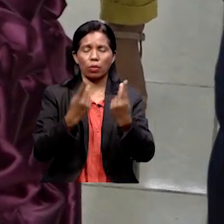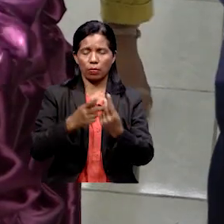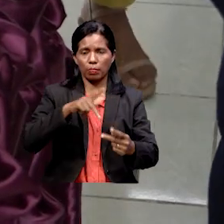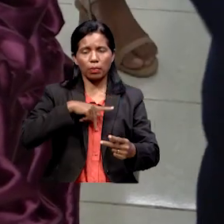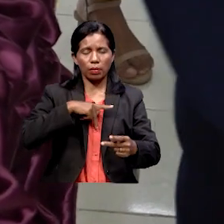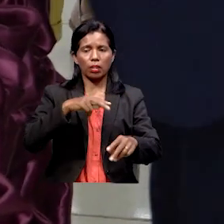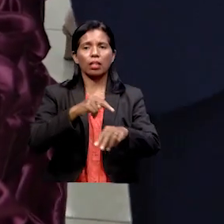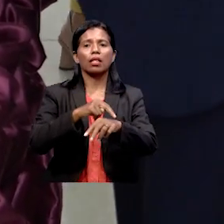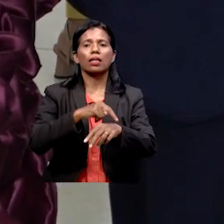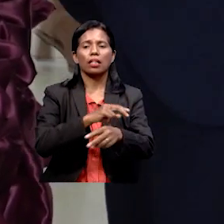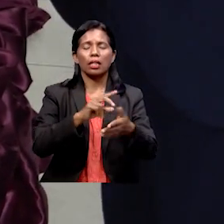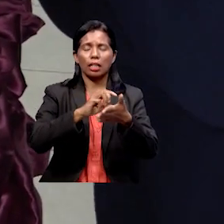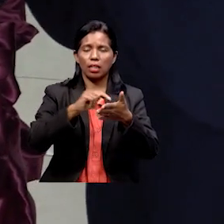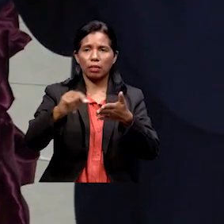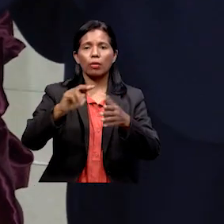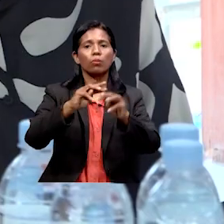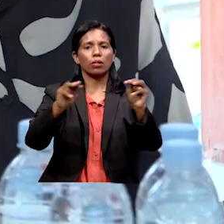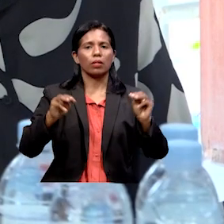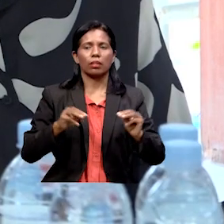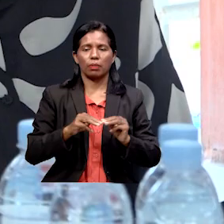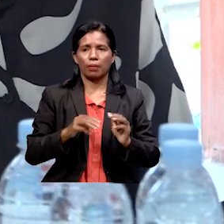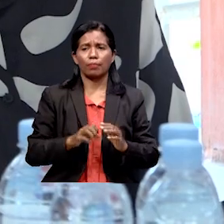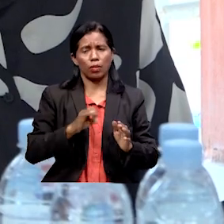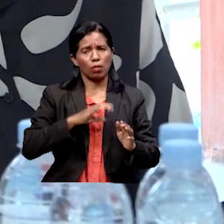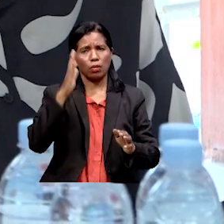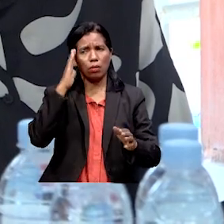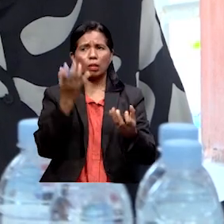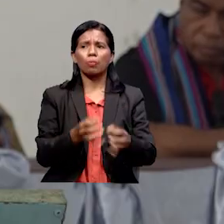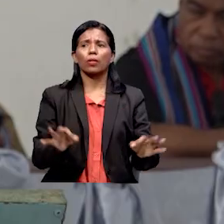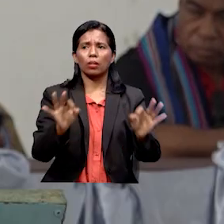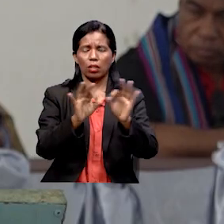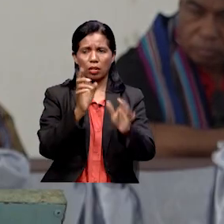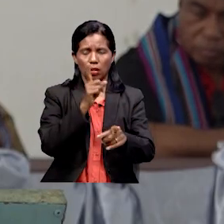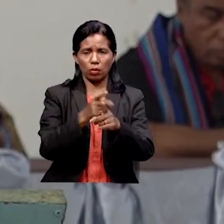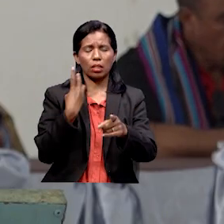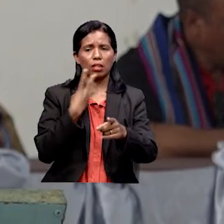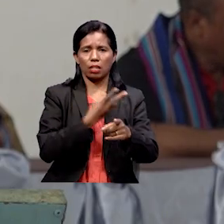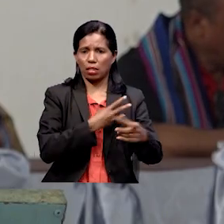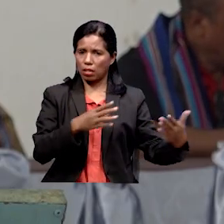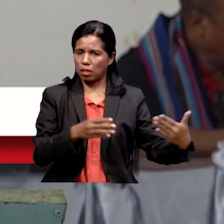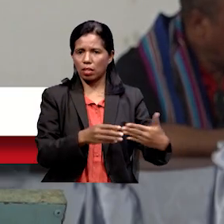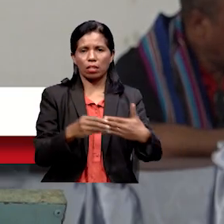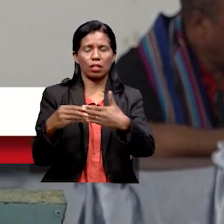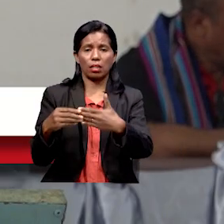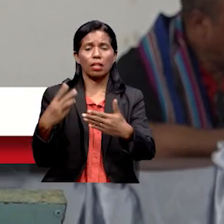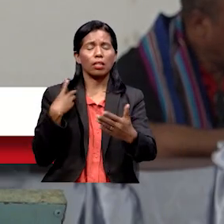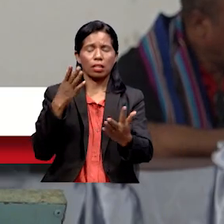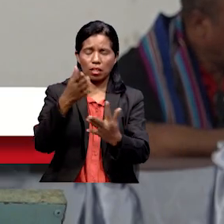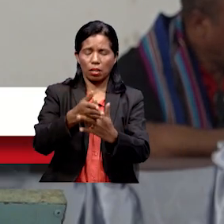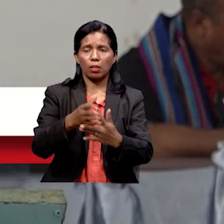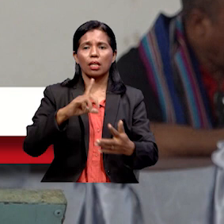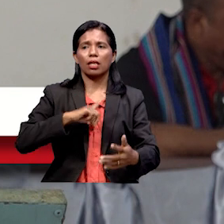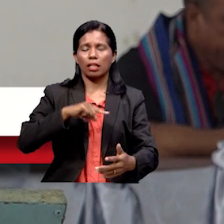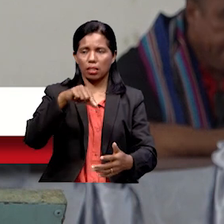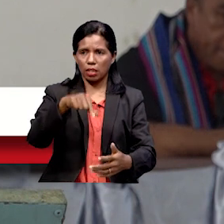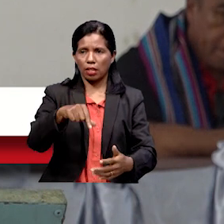nível municipal. A ONU é importante, Deus, que te organiza. Hoje, que te tamo Liquiçá, a